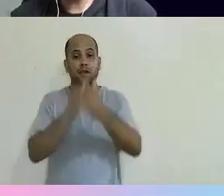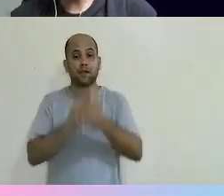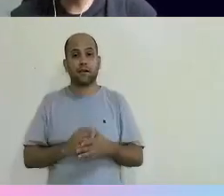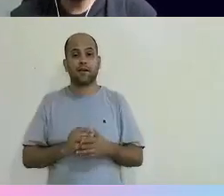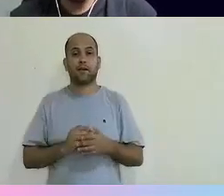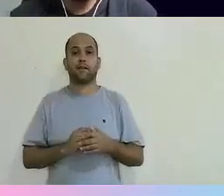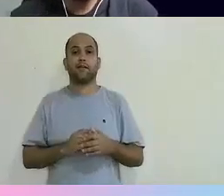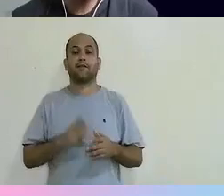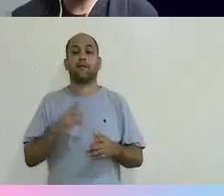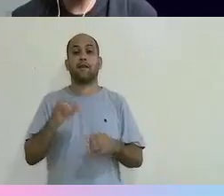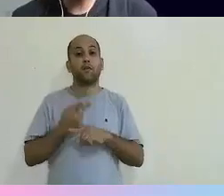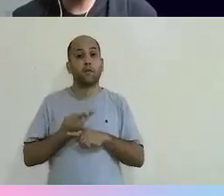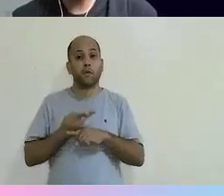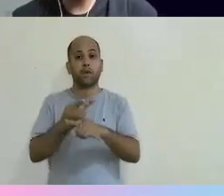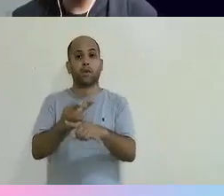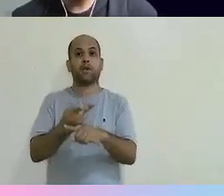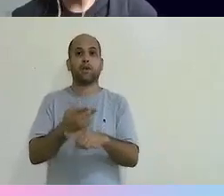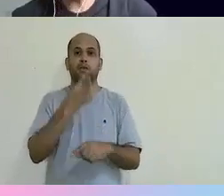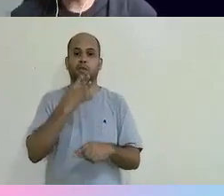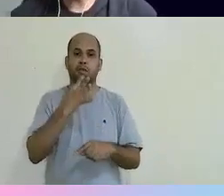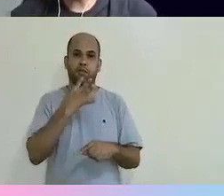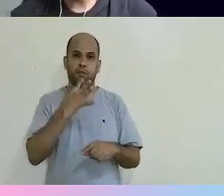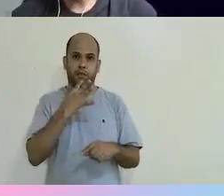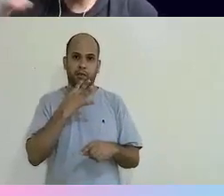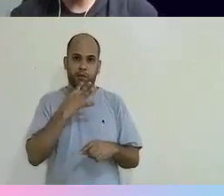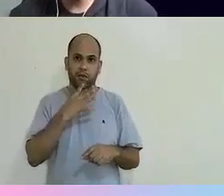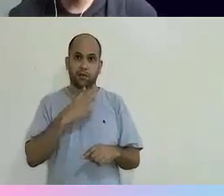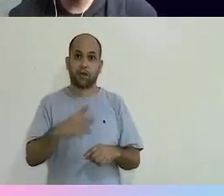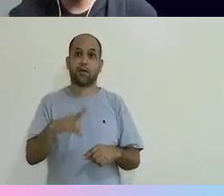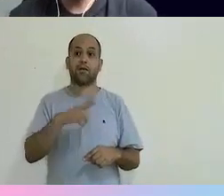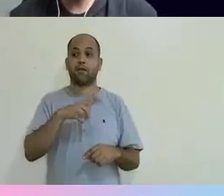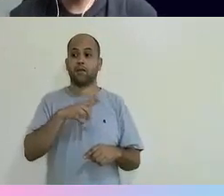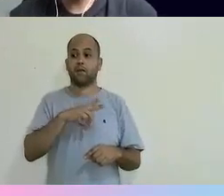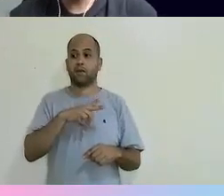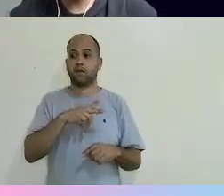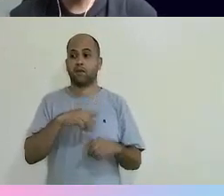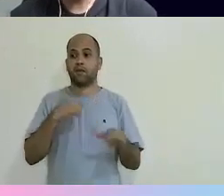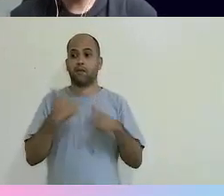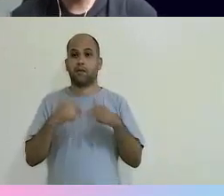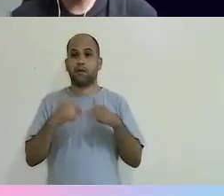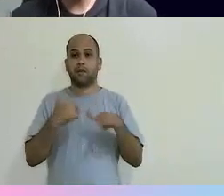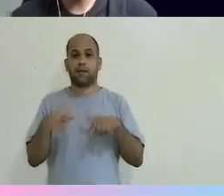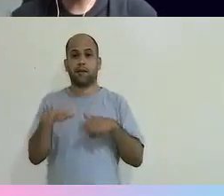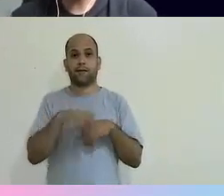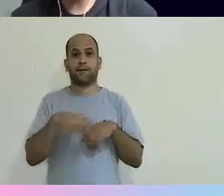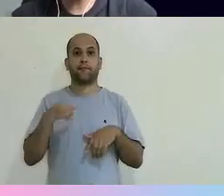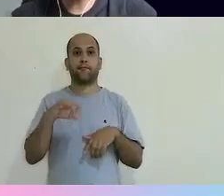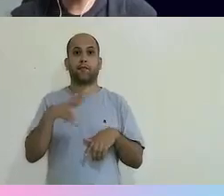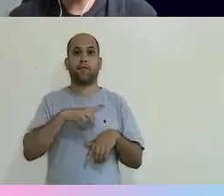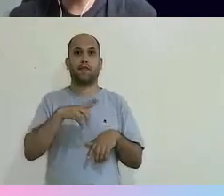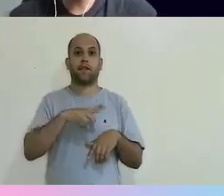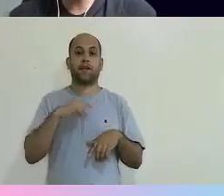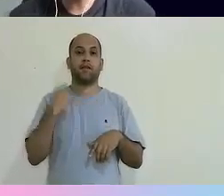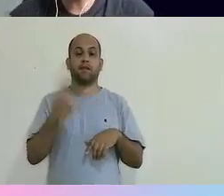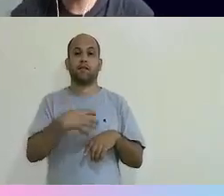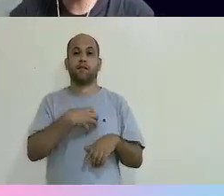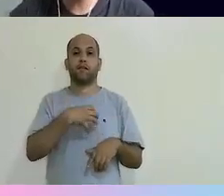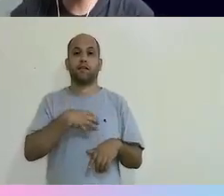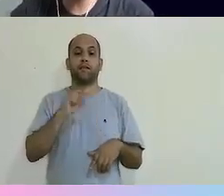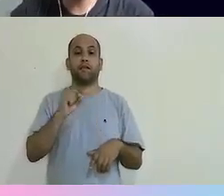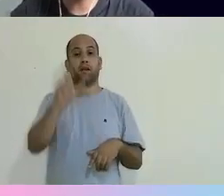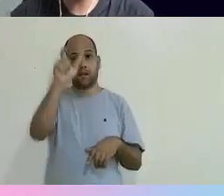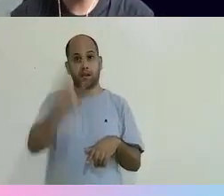ele vai buscar o conhecimento. Não individualidade no sentido de ele trabalhar sozinho, mas individualidade no sentido de ele